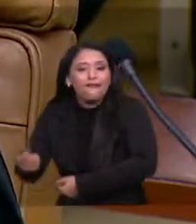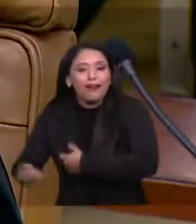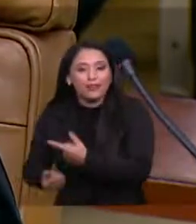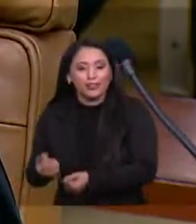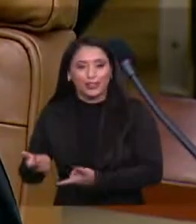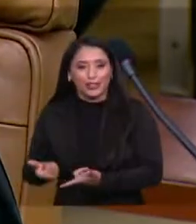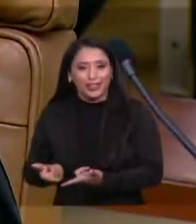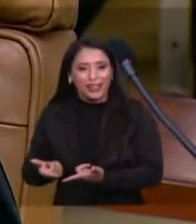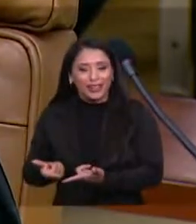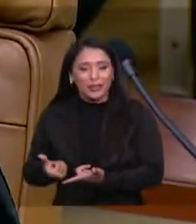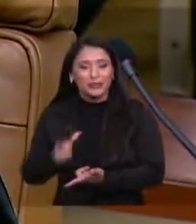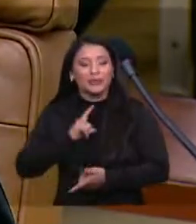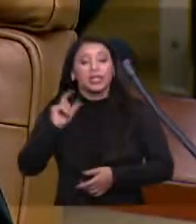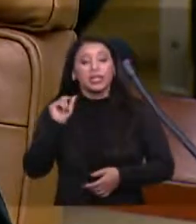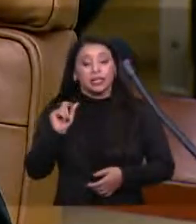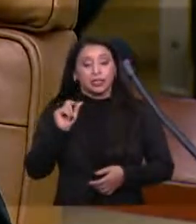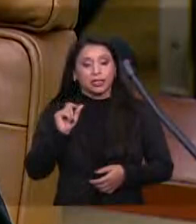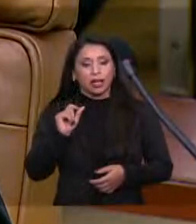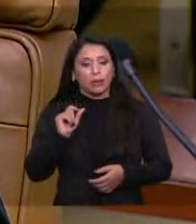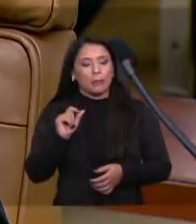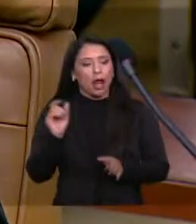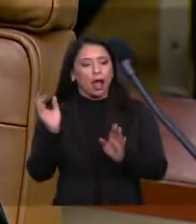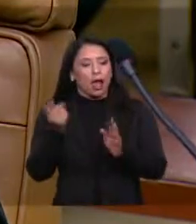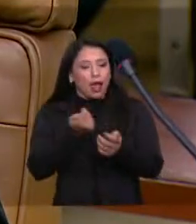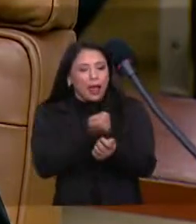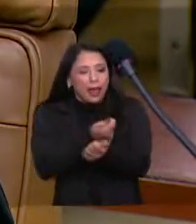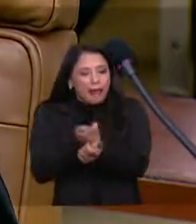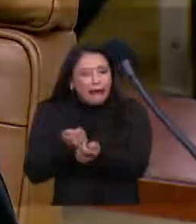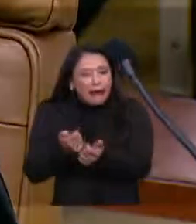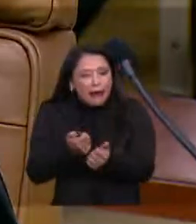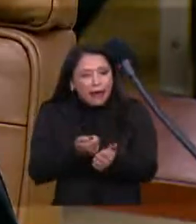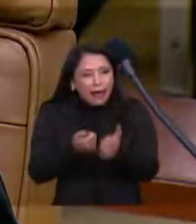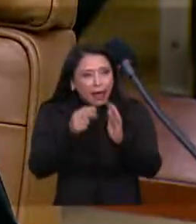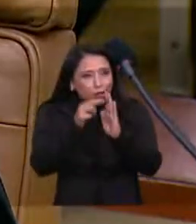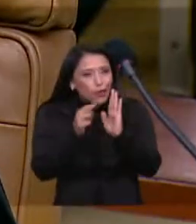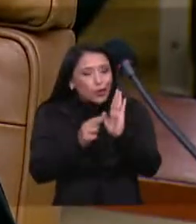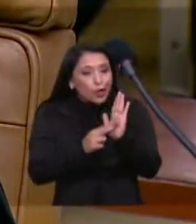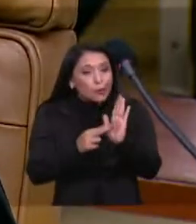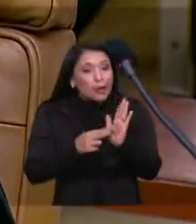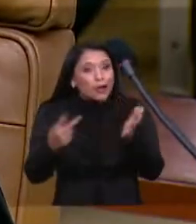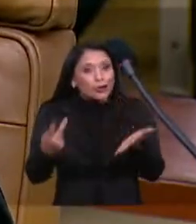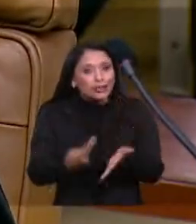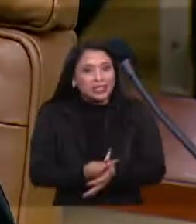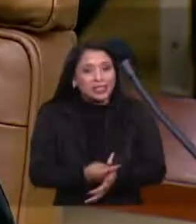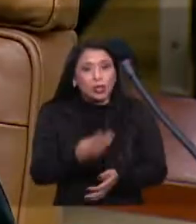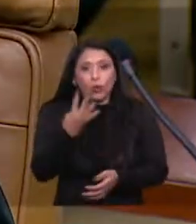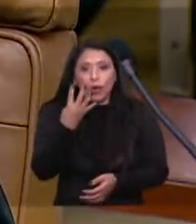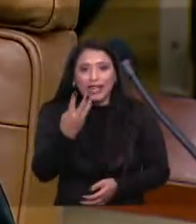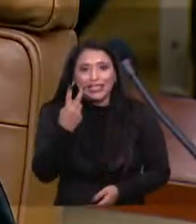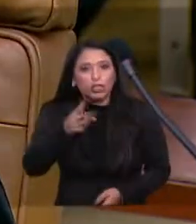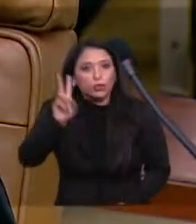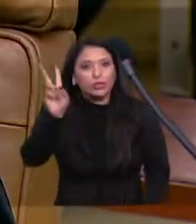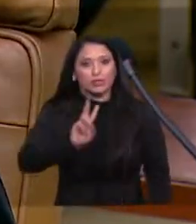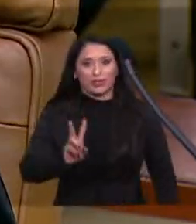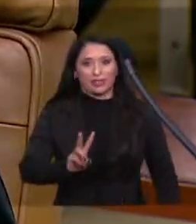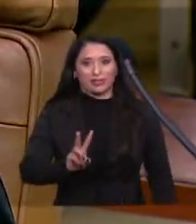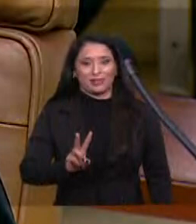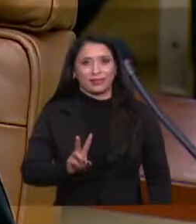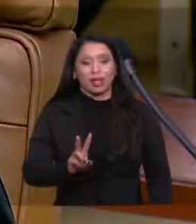de dinheiro Tais atos para ludibriar esta Norma se deu por 42 oportunidades